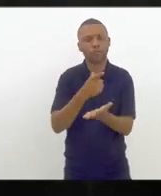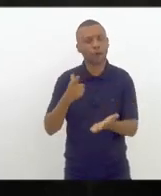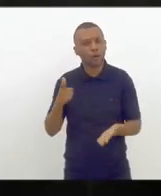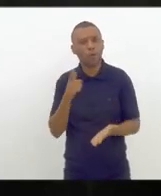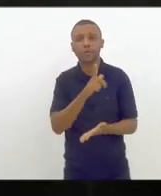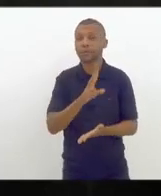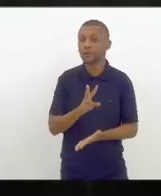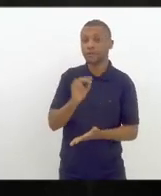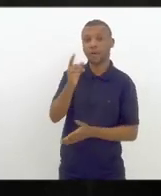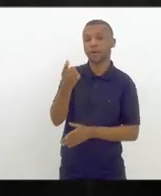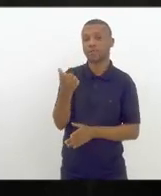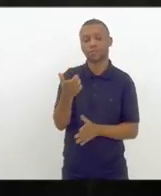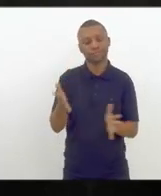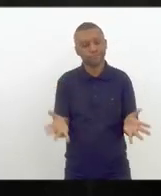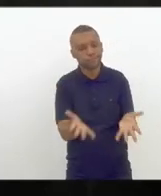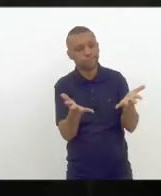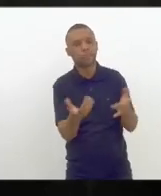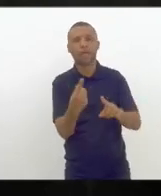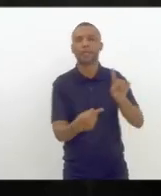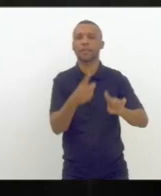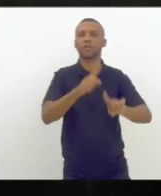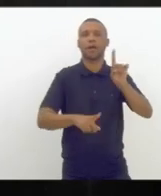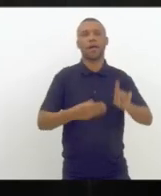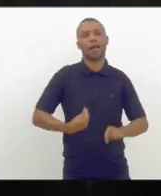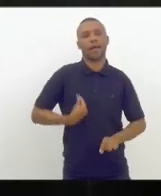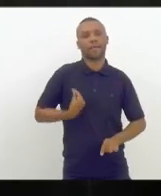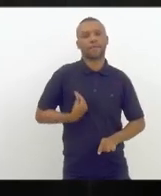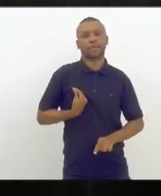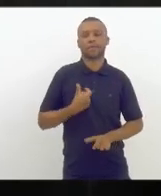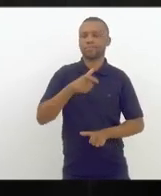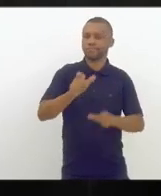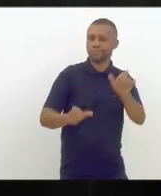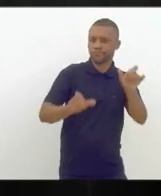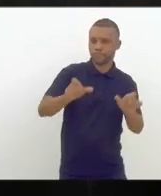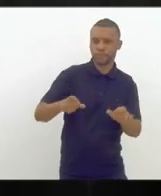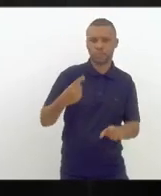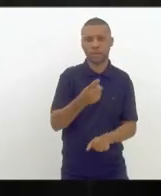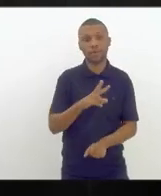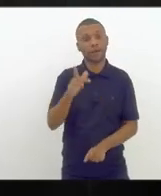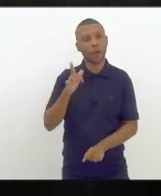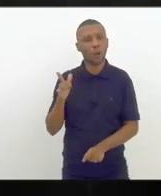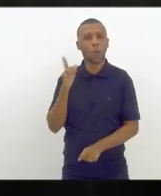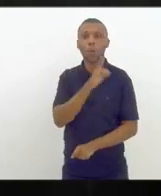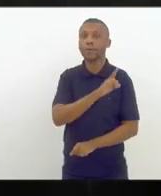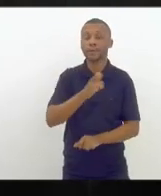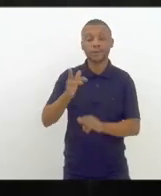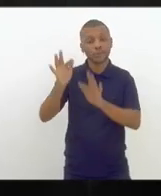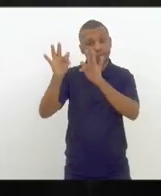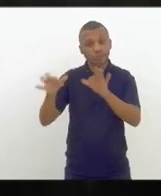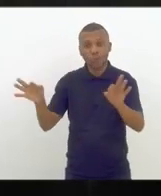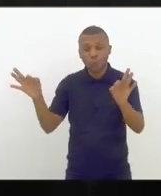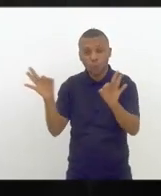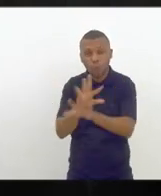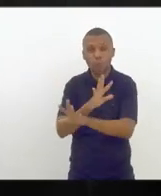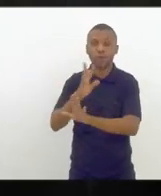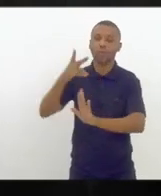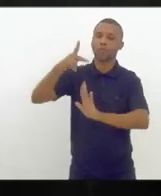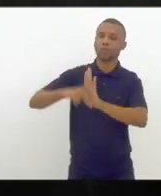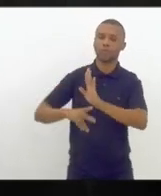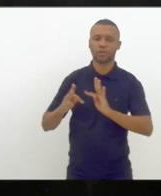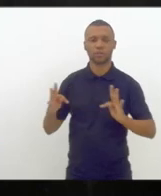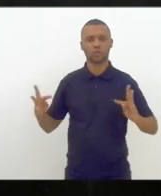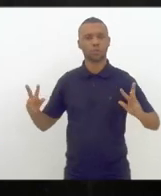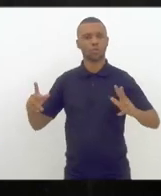transformar a vida das pessoas, é que a gente conseguirá finalizar todos os nossos projetos. Eu quero aqui, mais uma